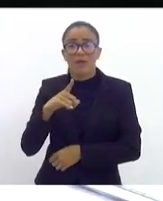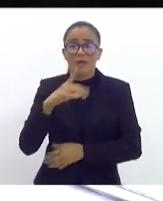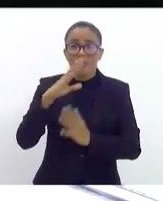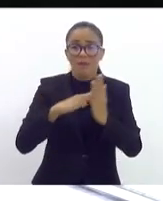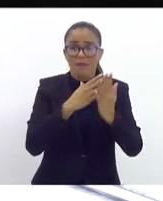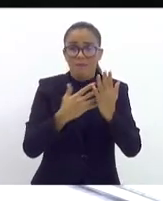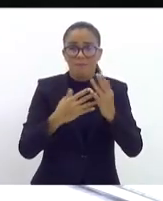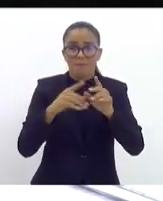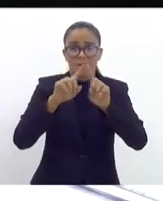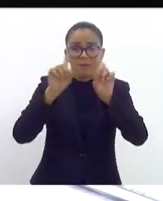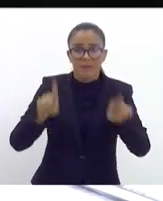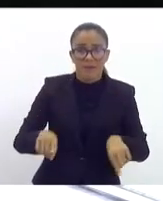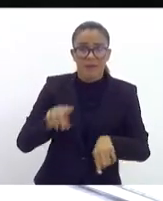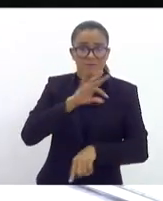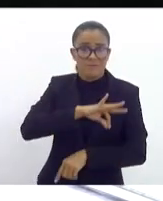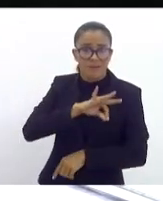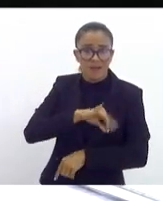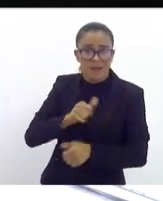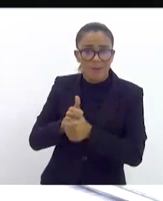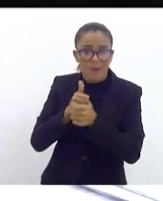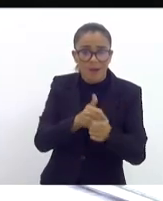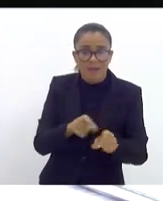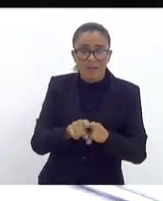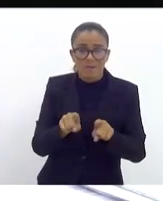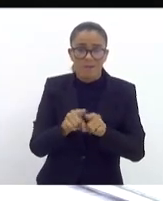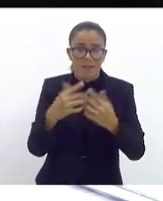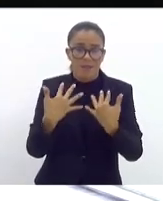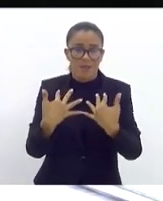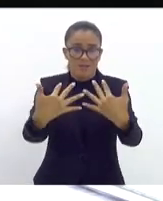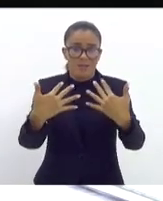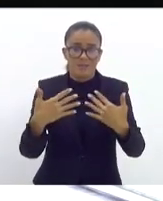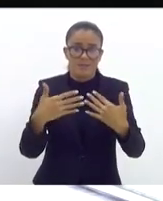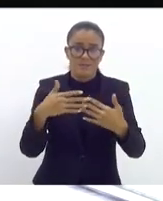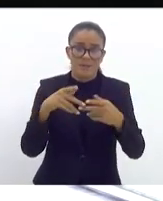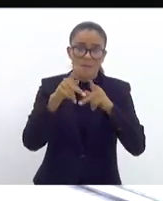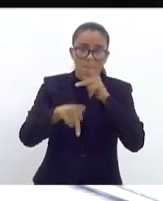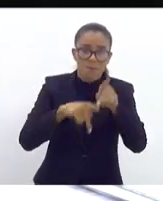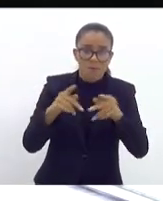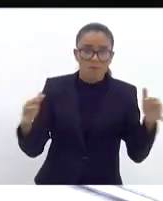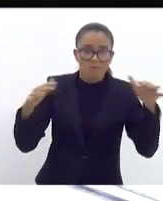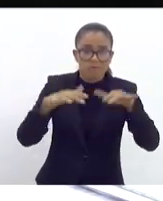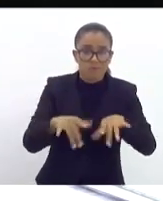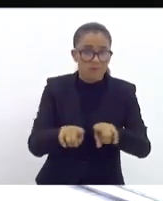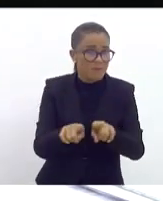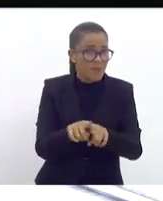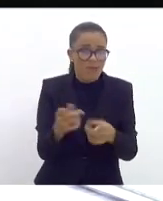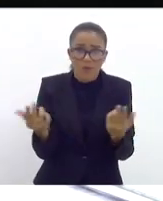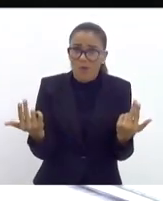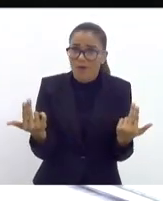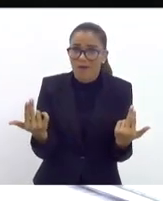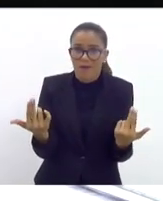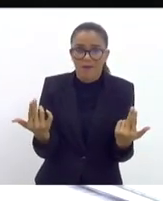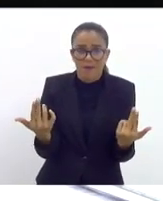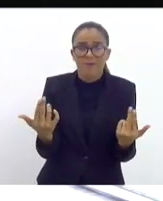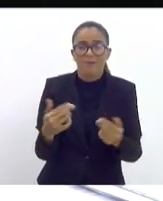salário audiência pública tudo autorizante gera mesmo expectativa